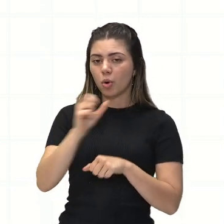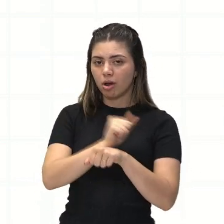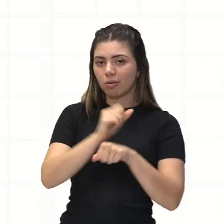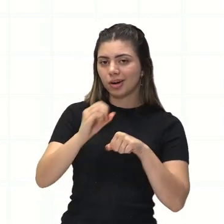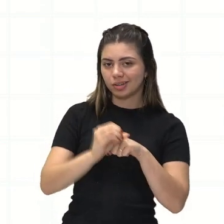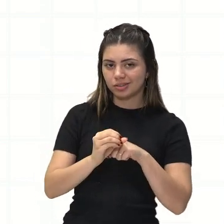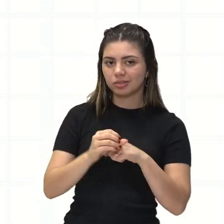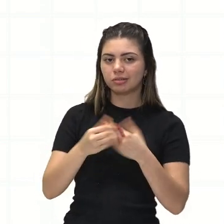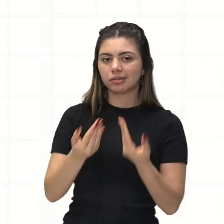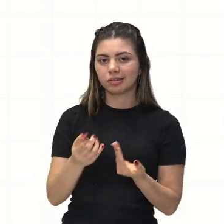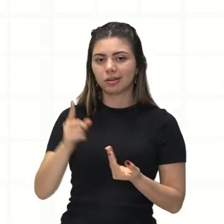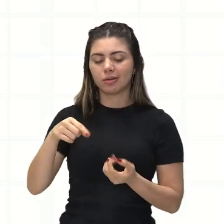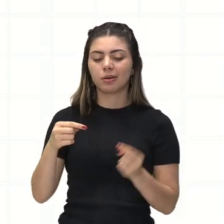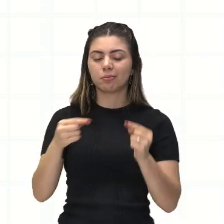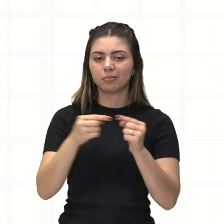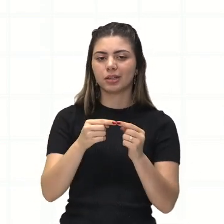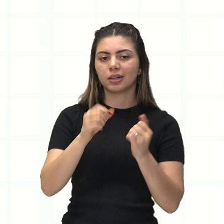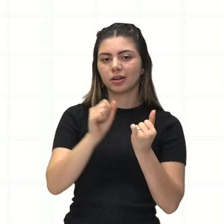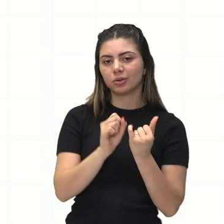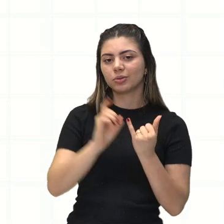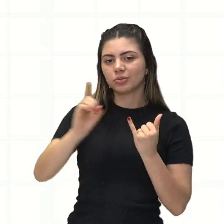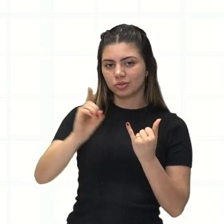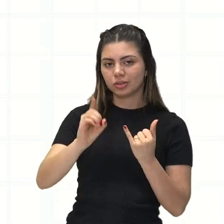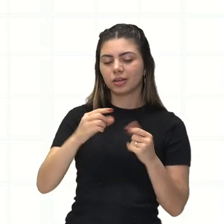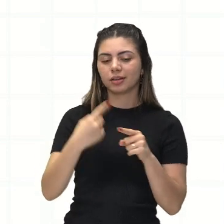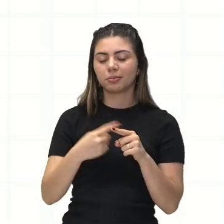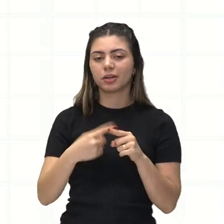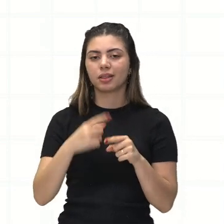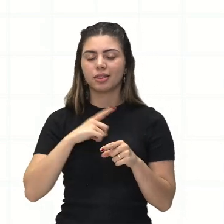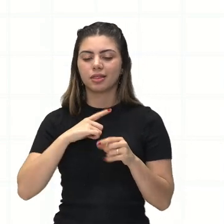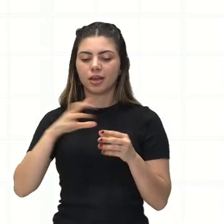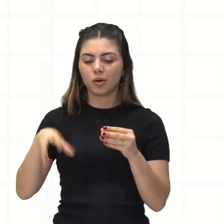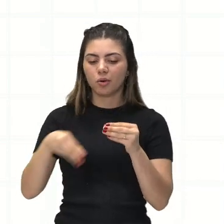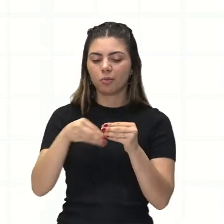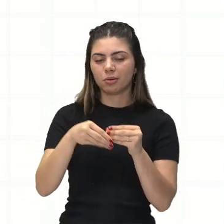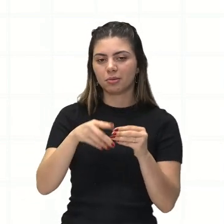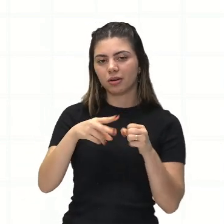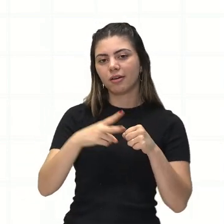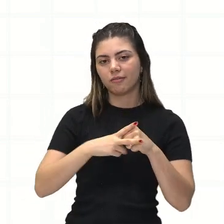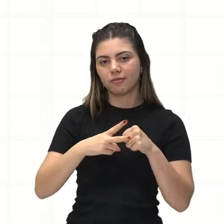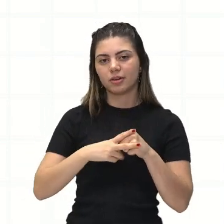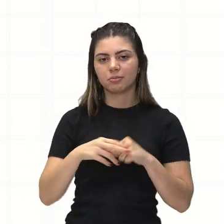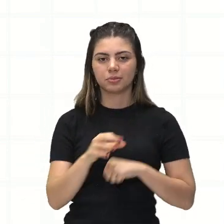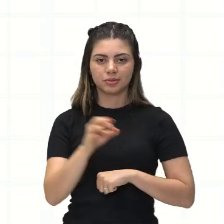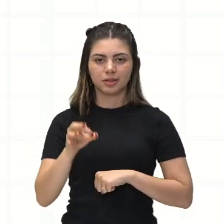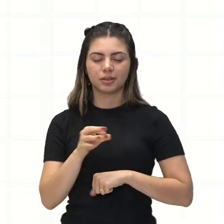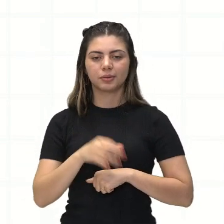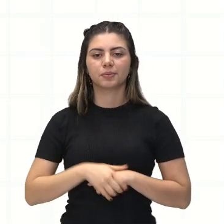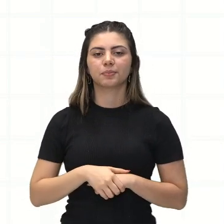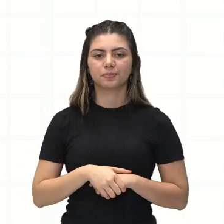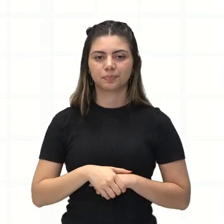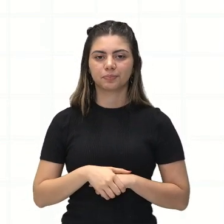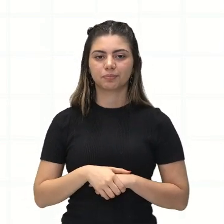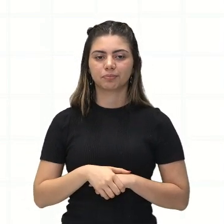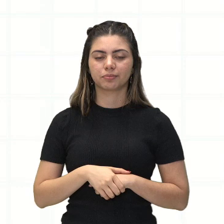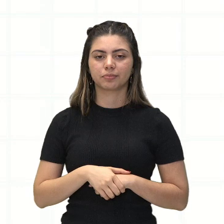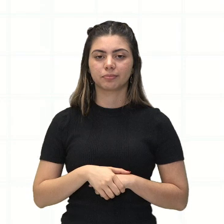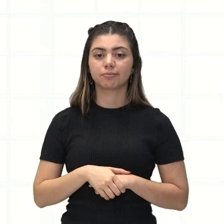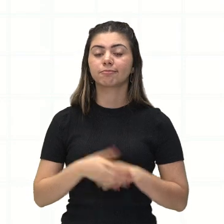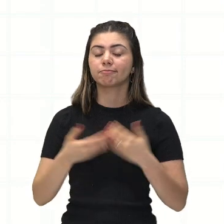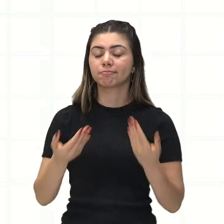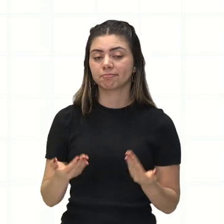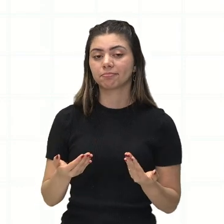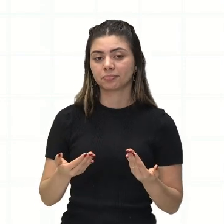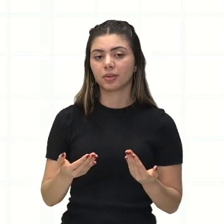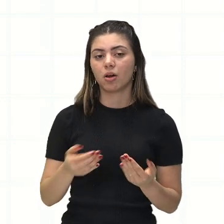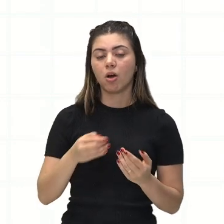um objeto direto que está complementando o sentido verbal lá de recolher. Então, o